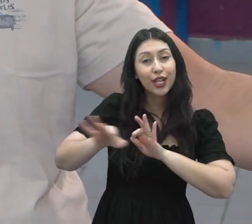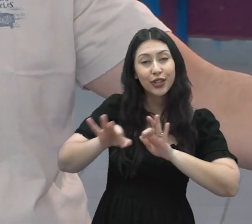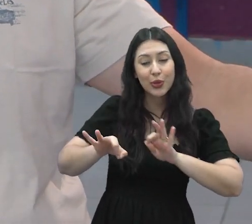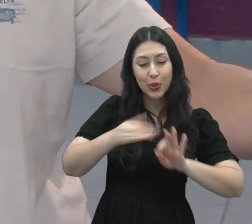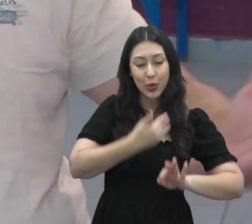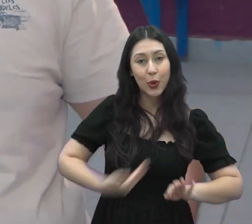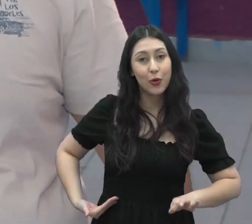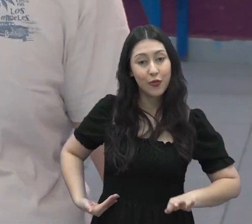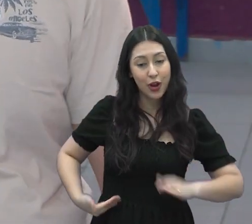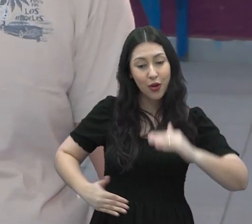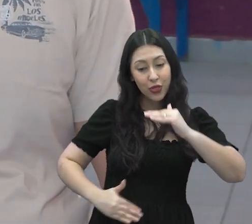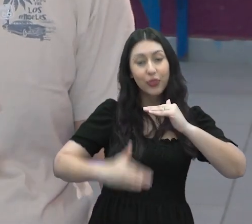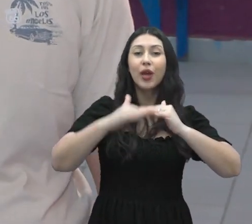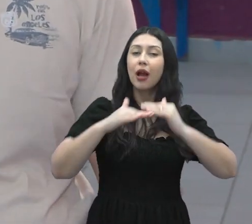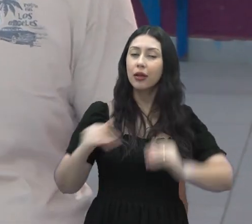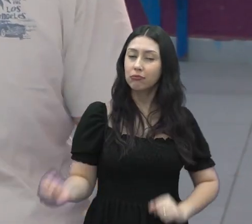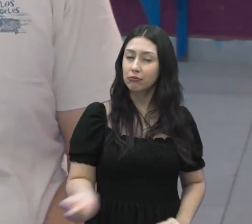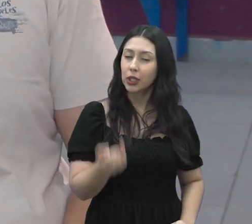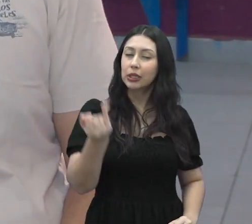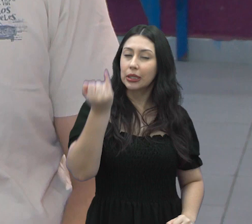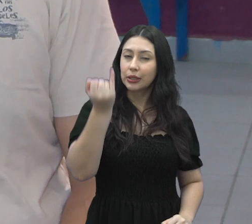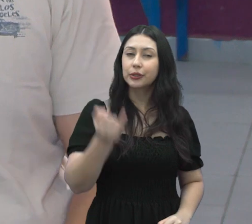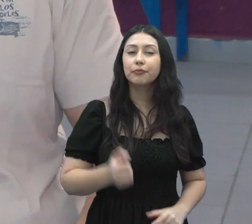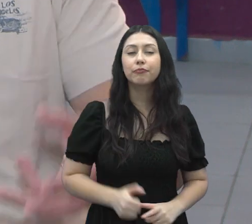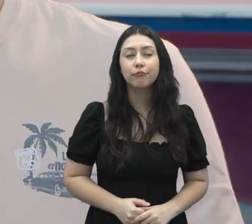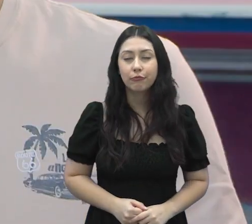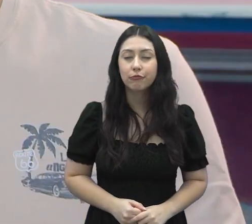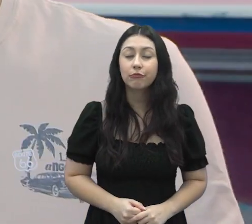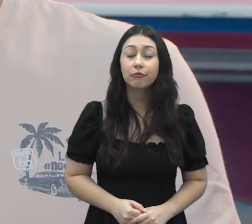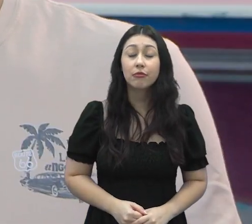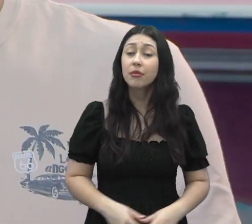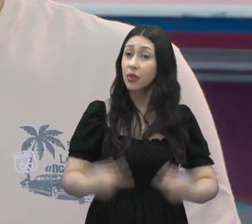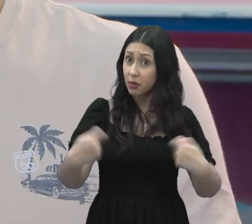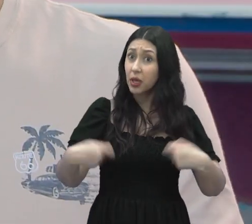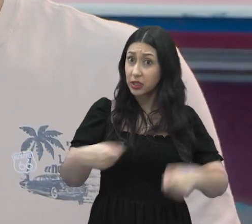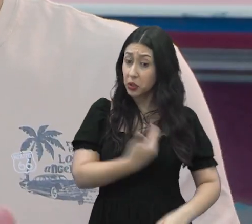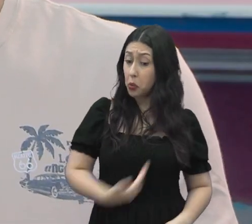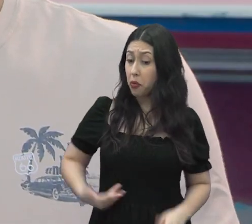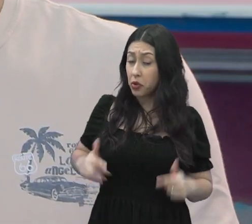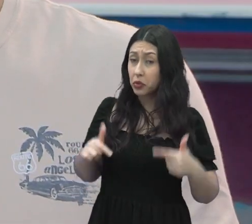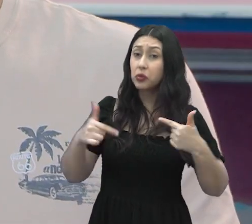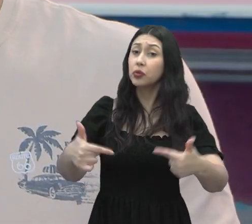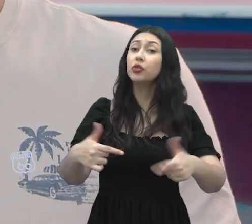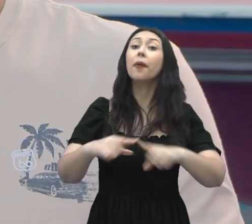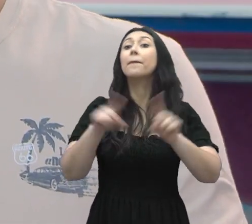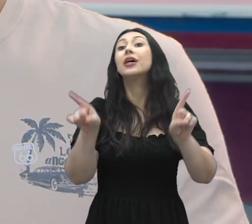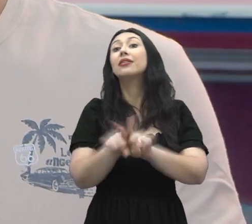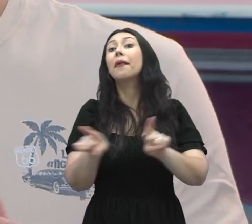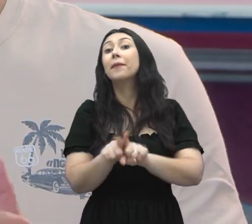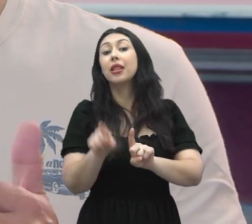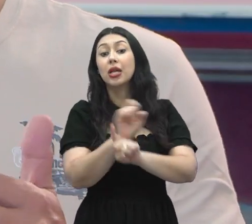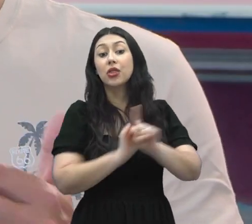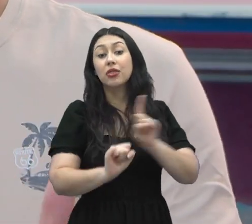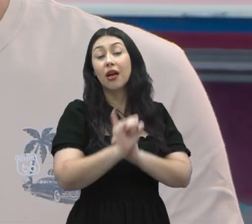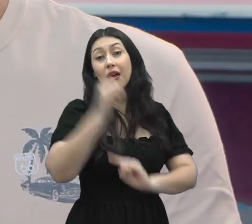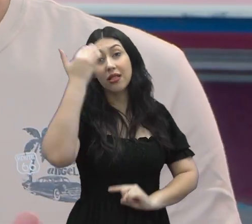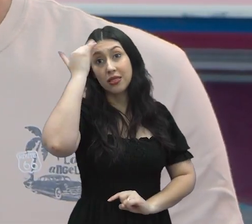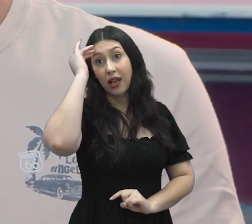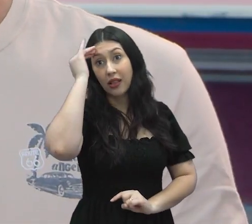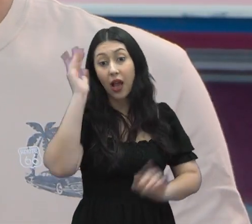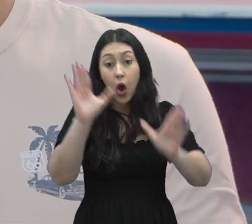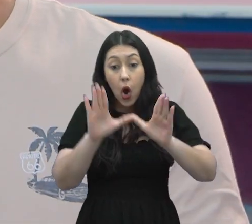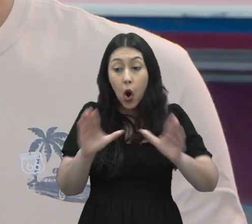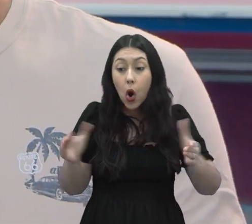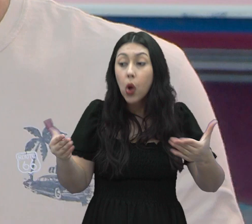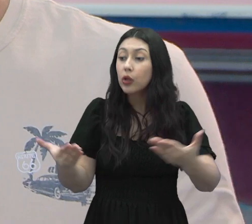programas de combate à desigualdade econômica do país. A necessidade não só de políticas públicas, mas de um entendimento